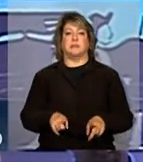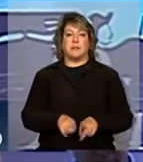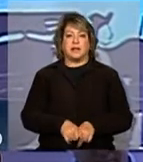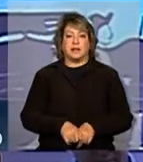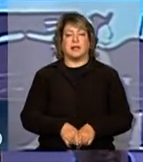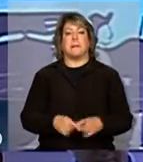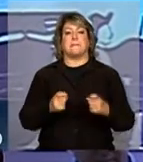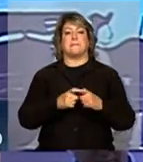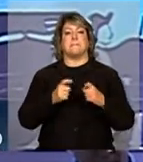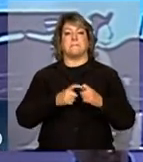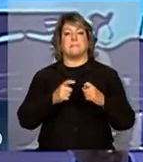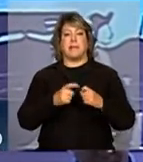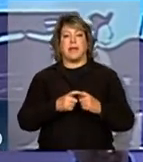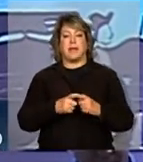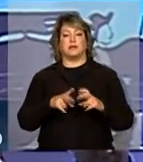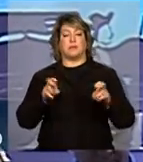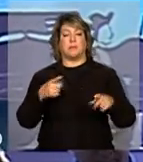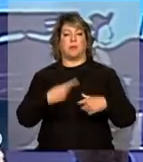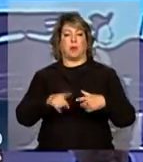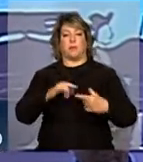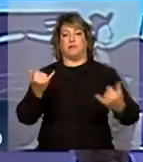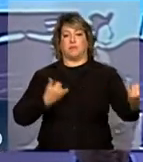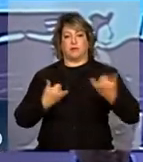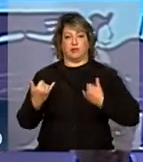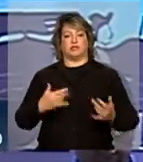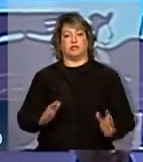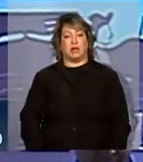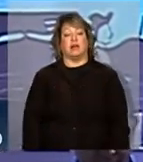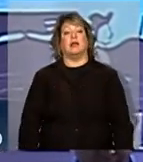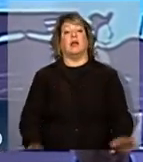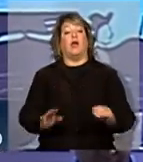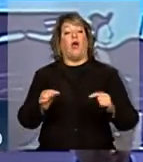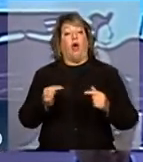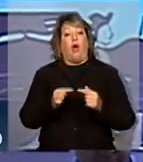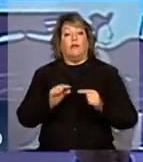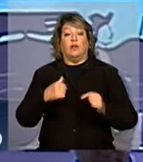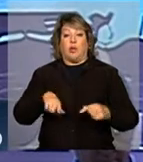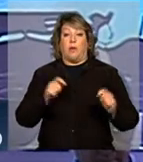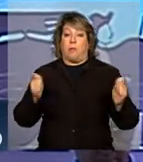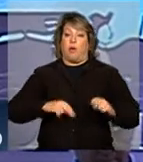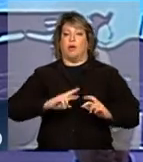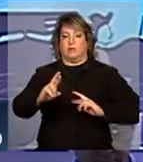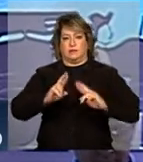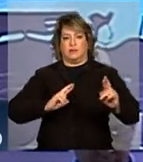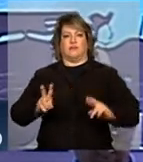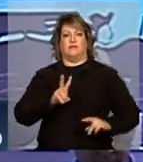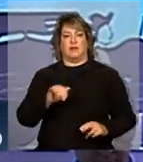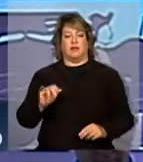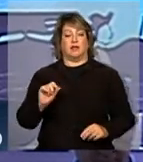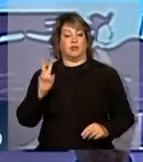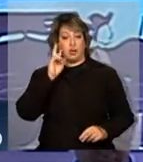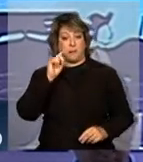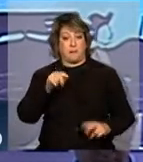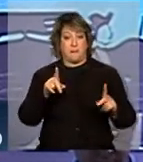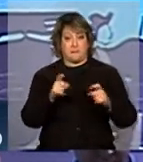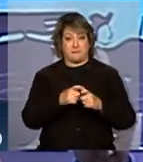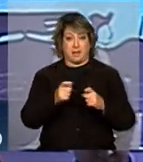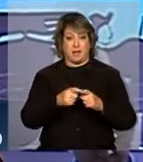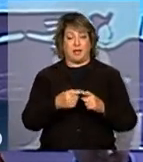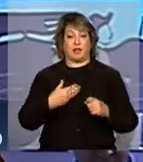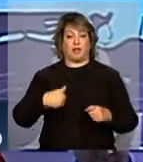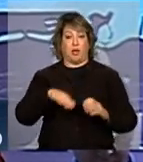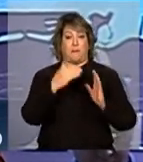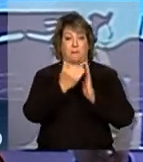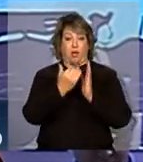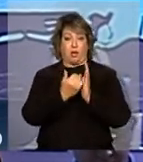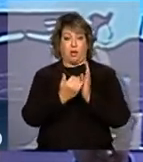dos médicos, e dentro das nossas possibilidades vamos respondê-las. No caso dos médicos, o nosso